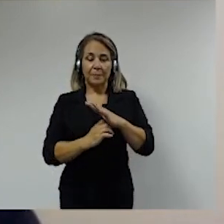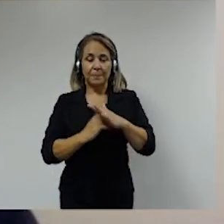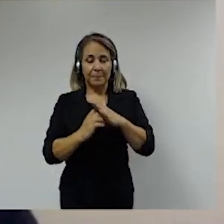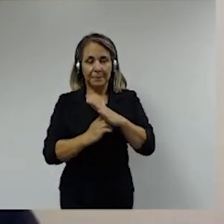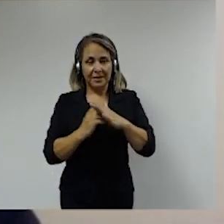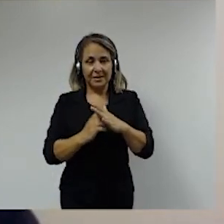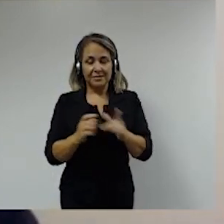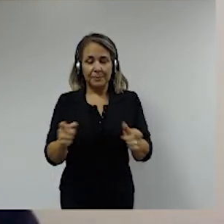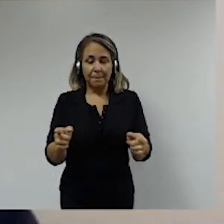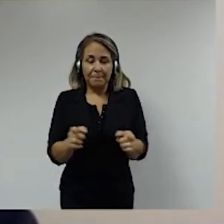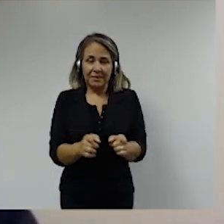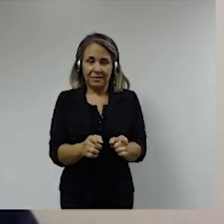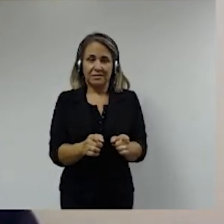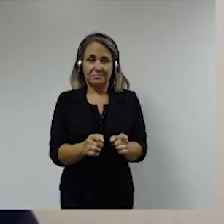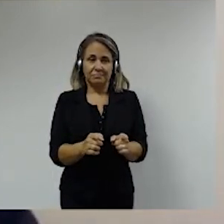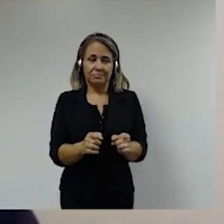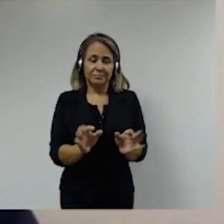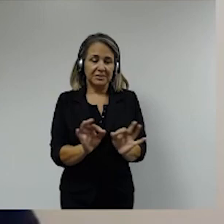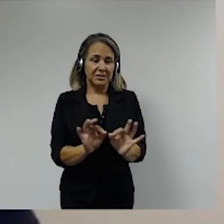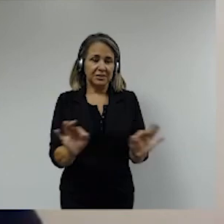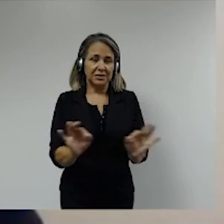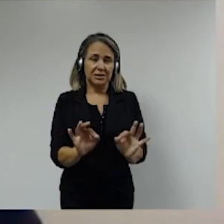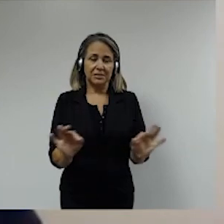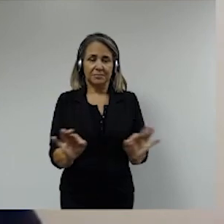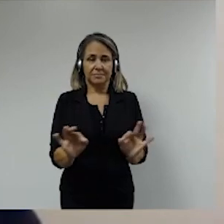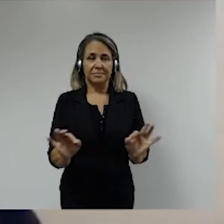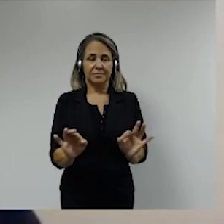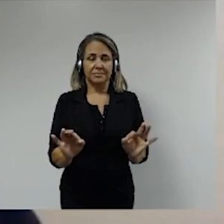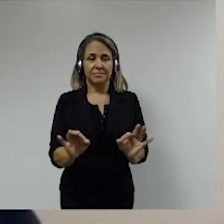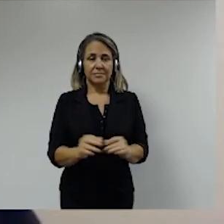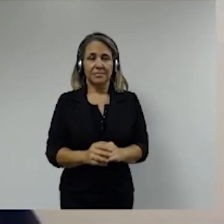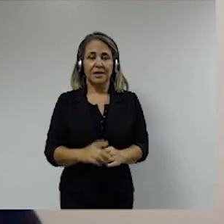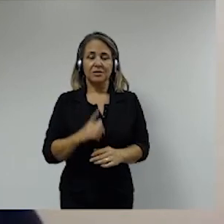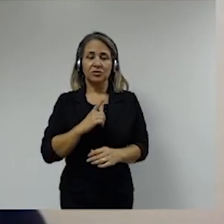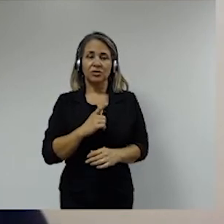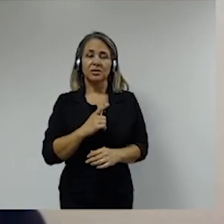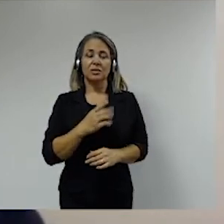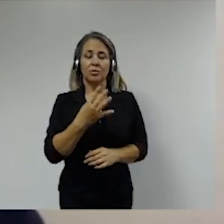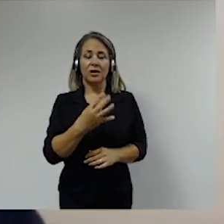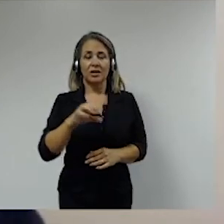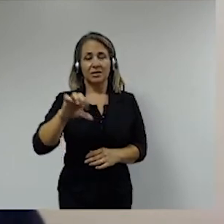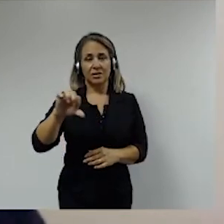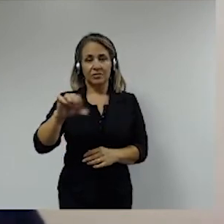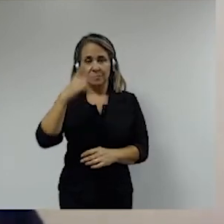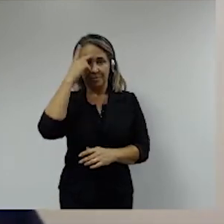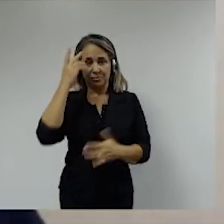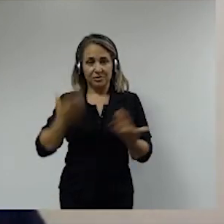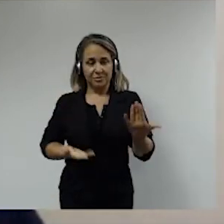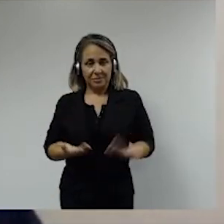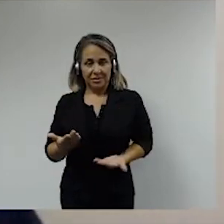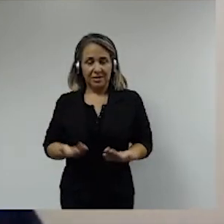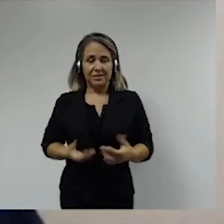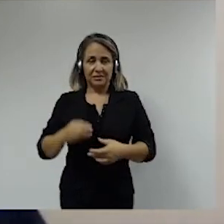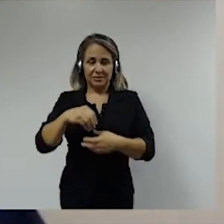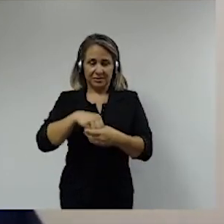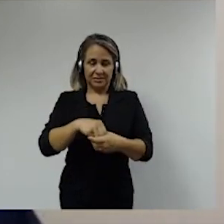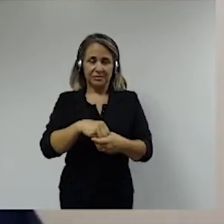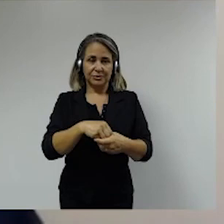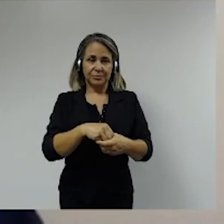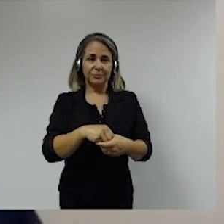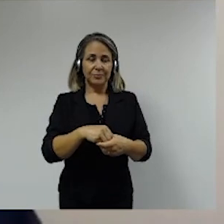de pequeno porte, empresas contando com até 49 empregados. Vejam, pois, quais são as